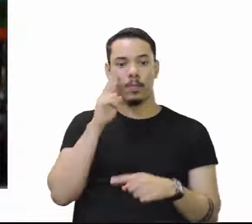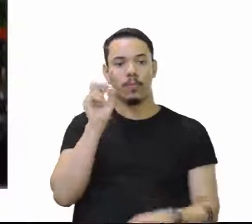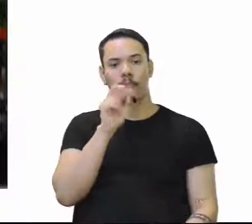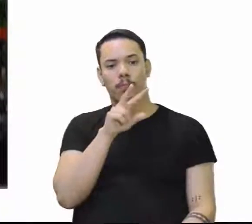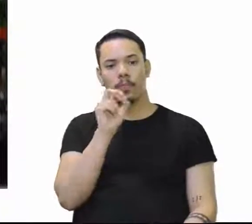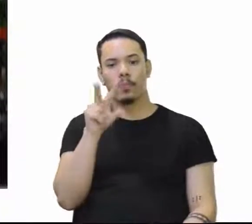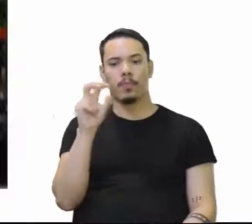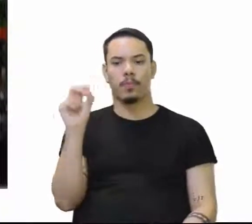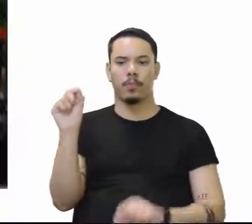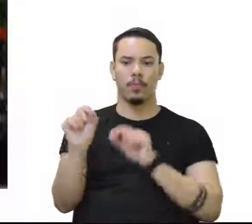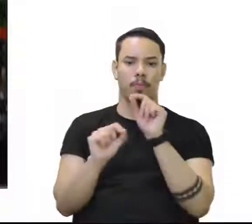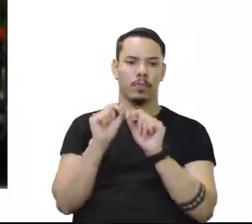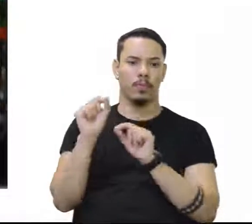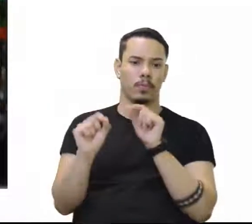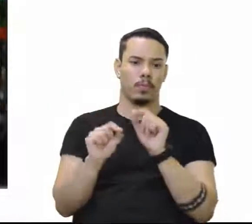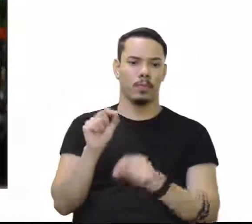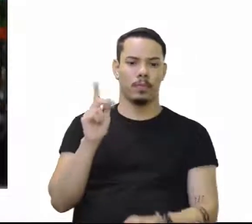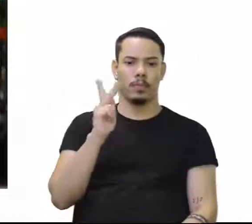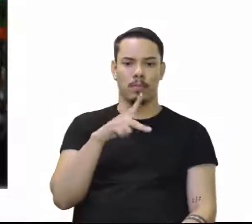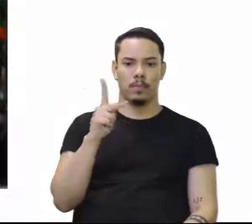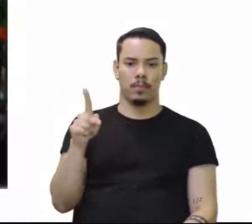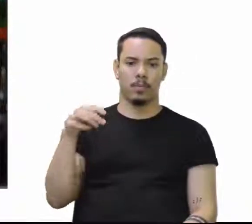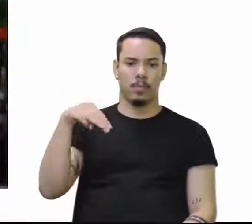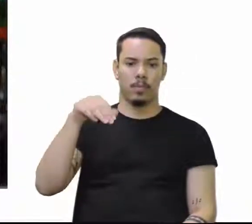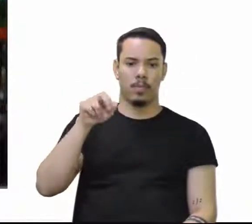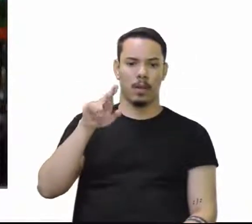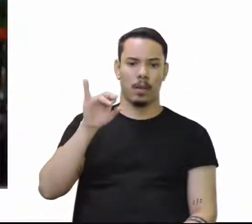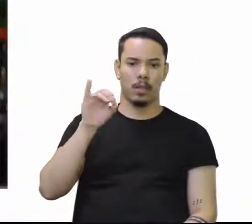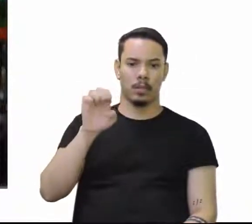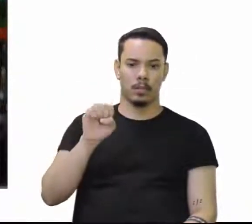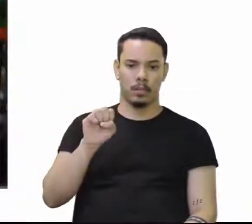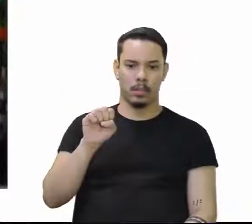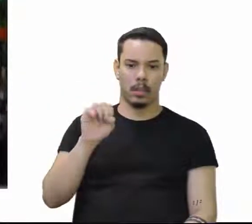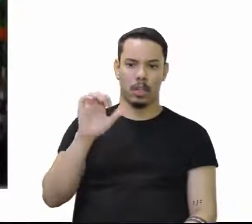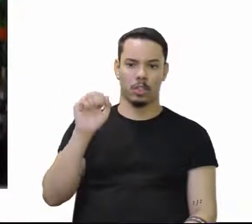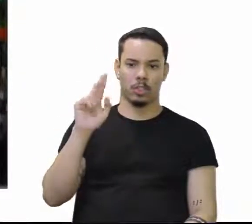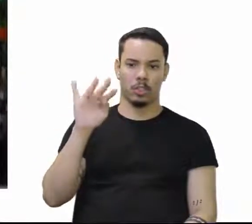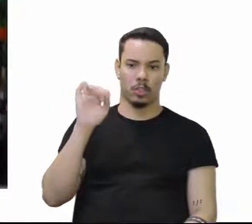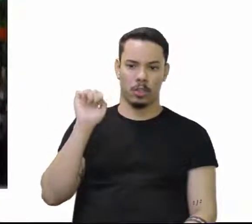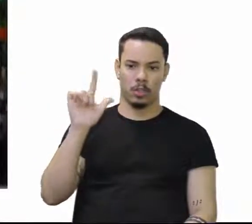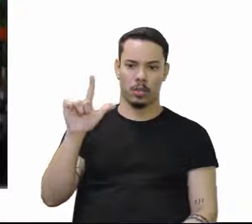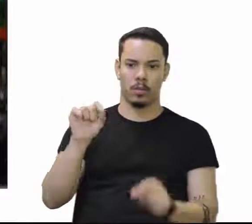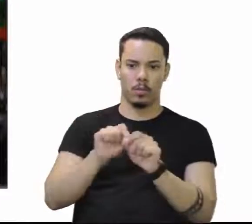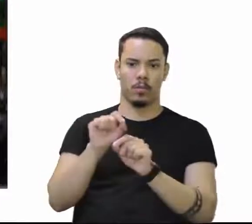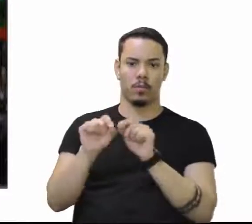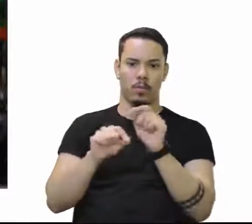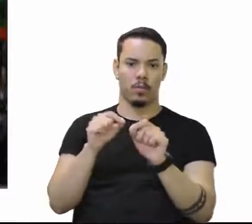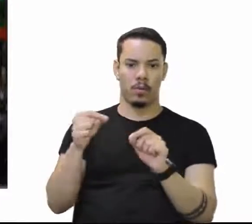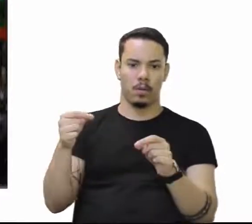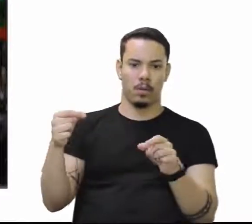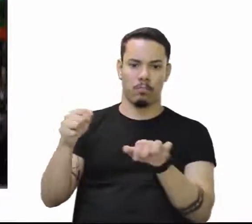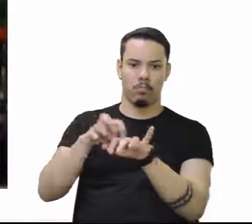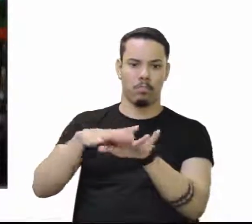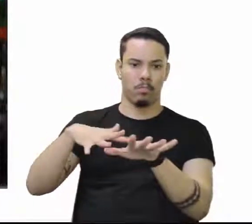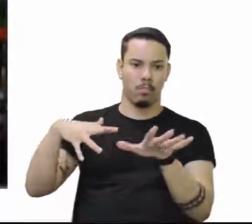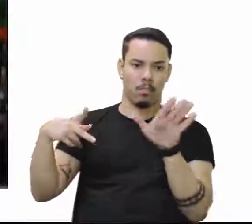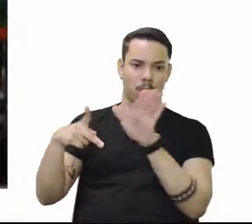aqui a professora Maria Descartel aí organizando um desfile